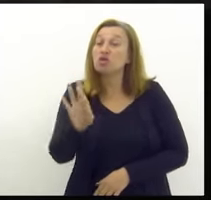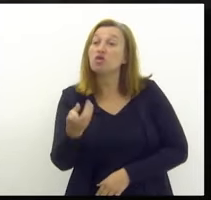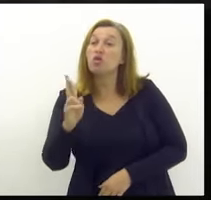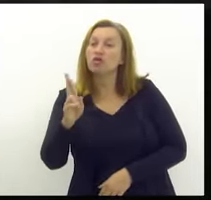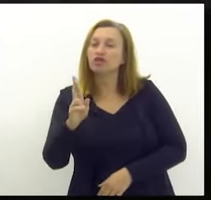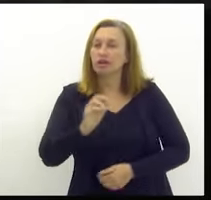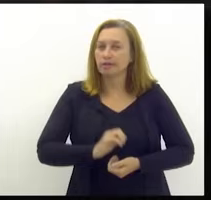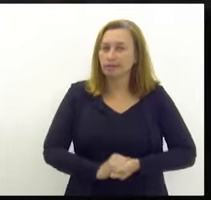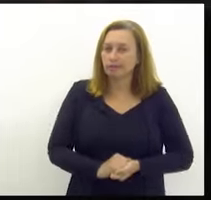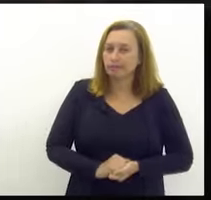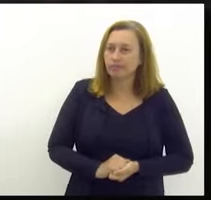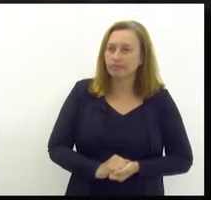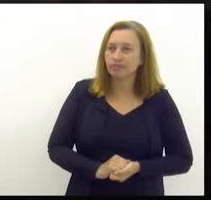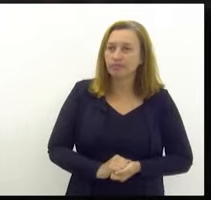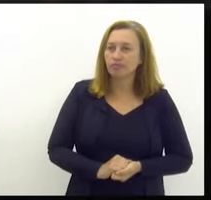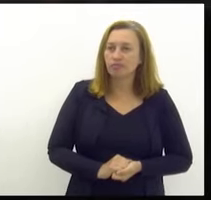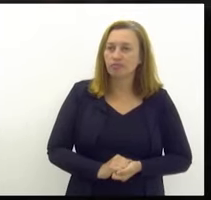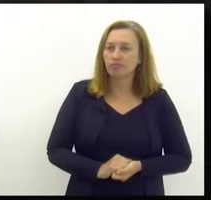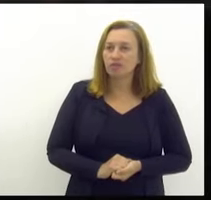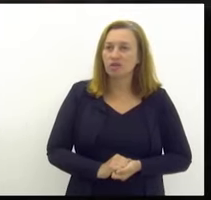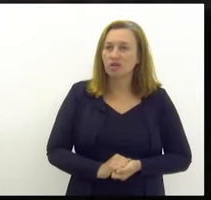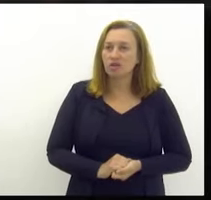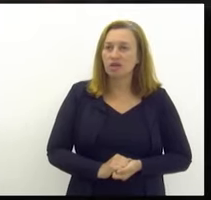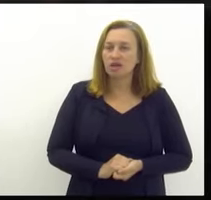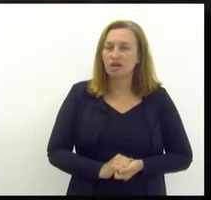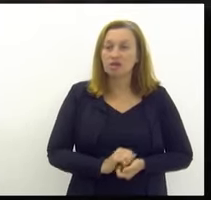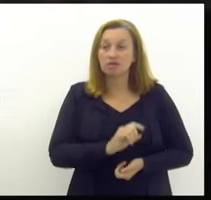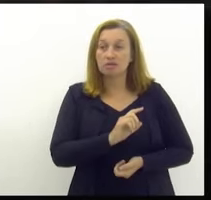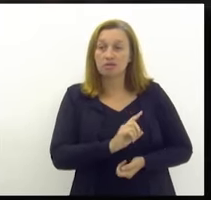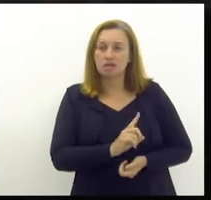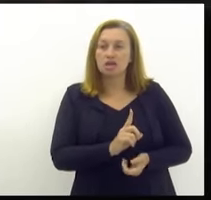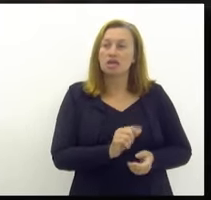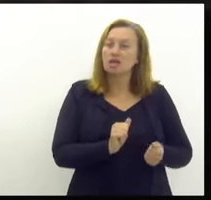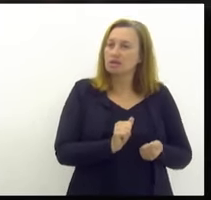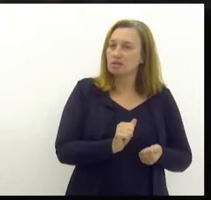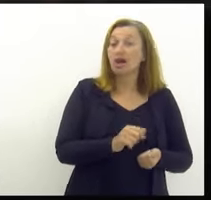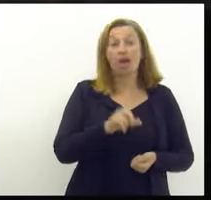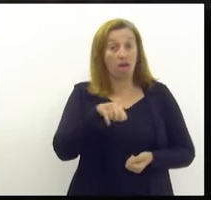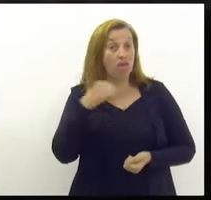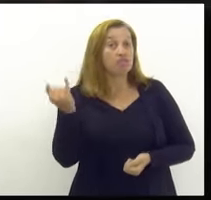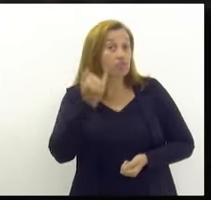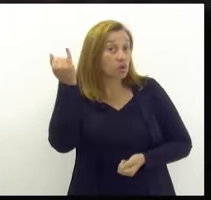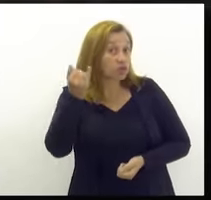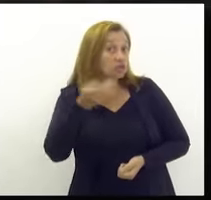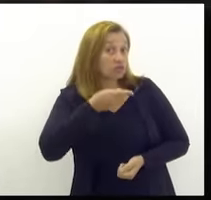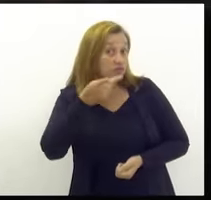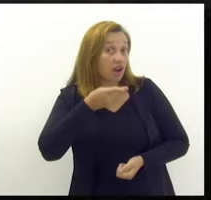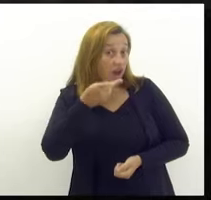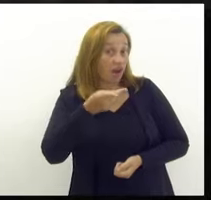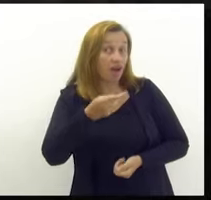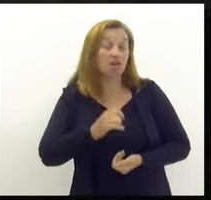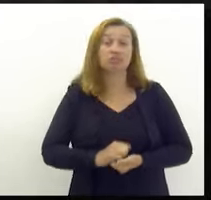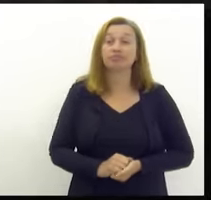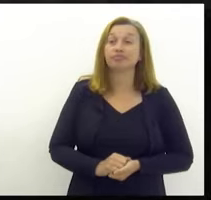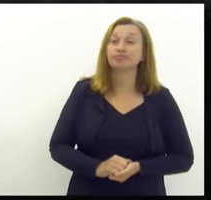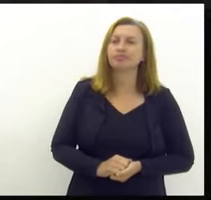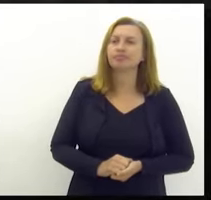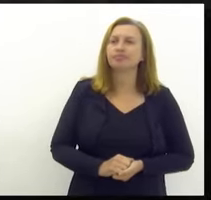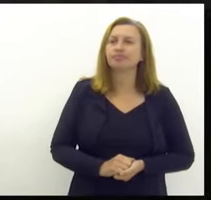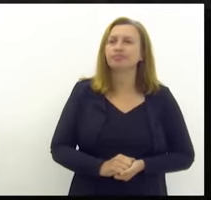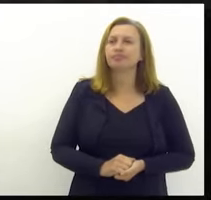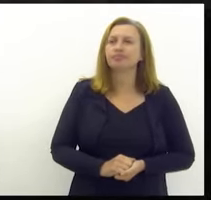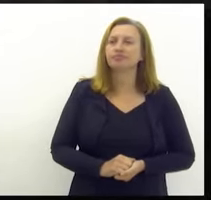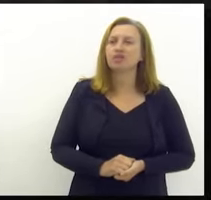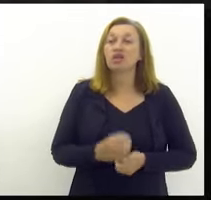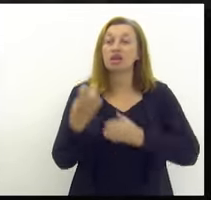de reais e essa renúncia fiscal e é importante porque chega a ser esquizofrênico são de